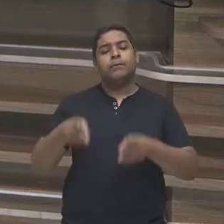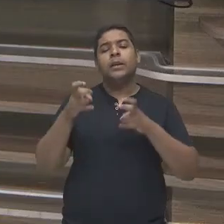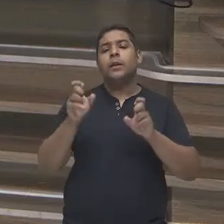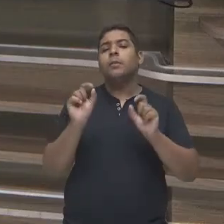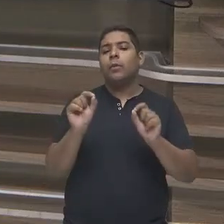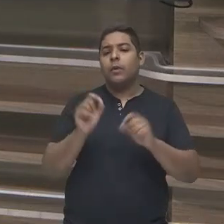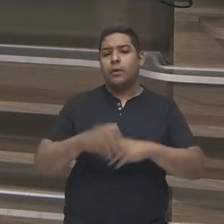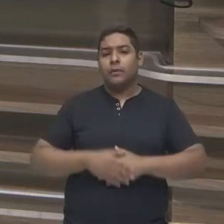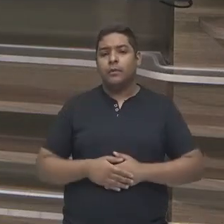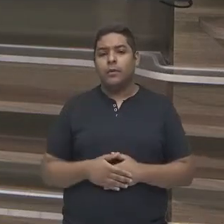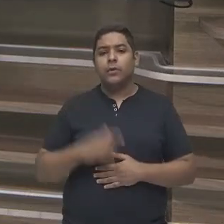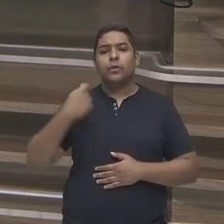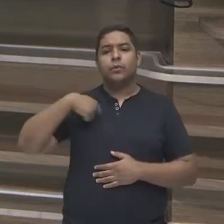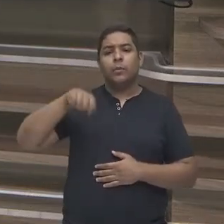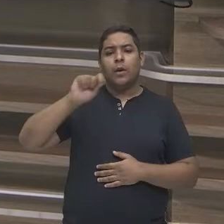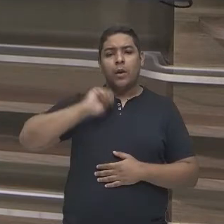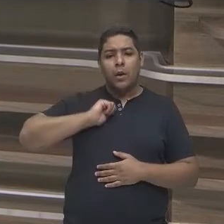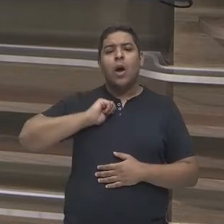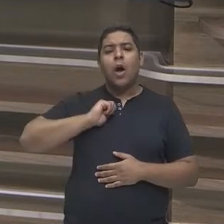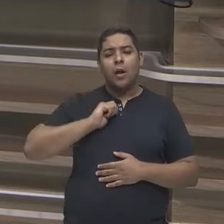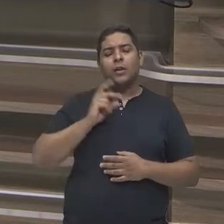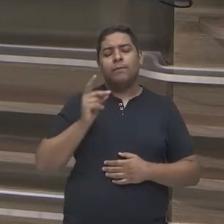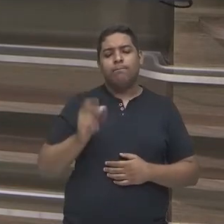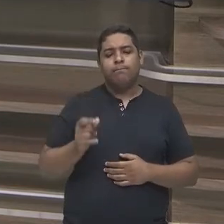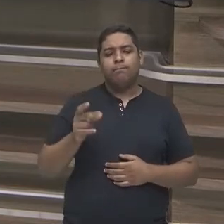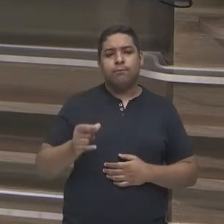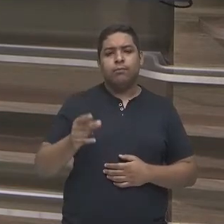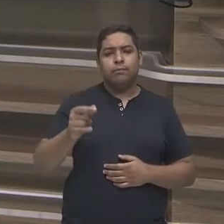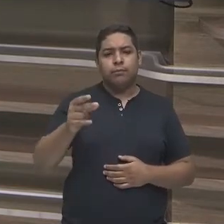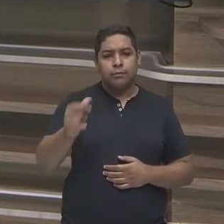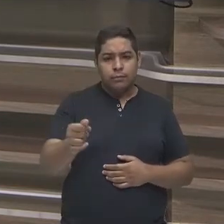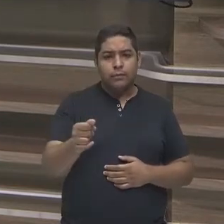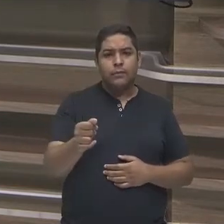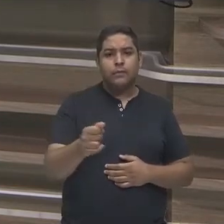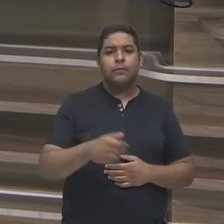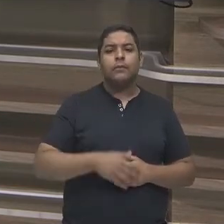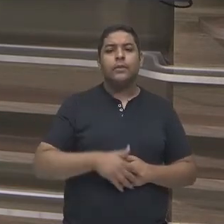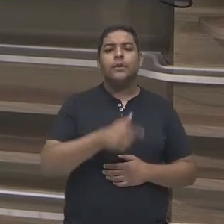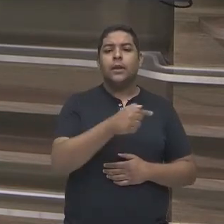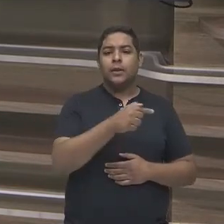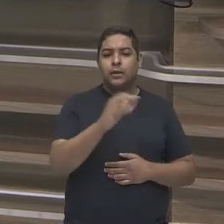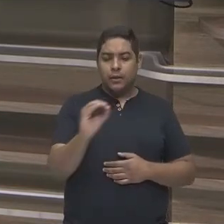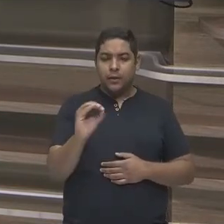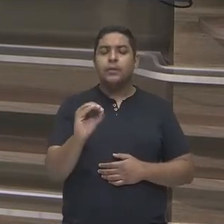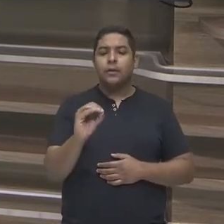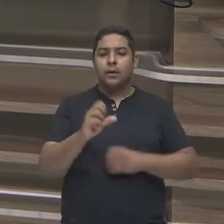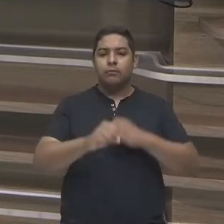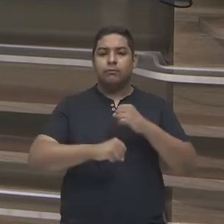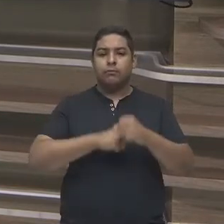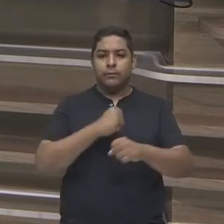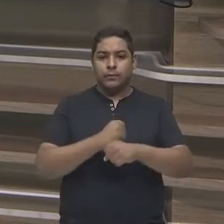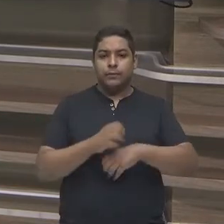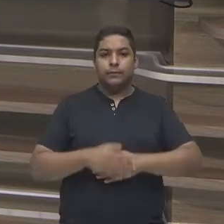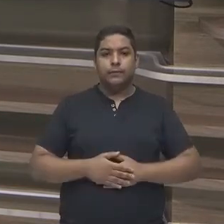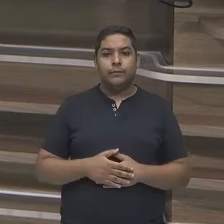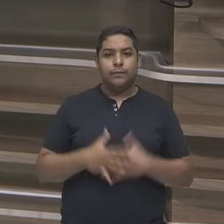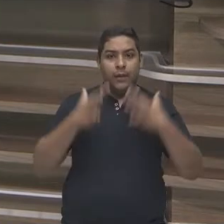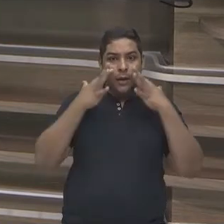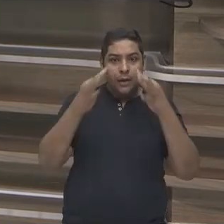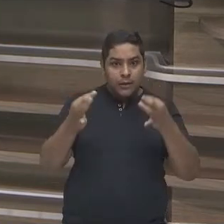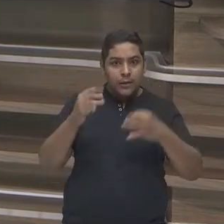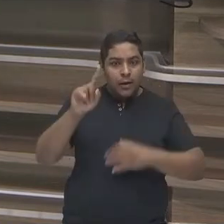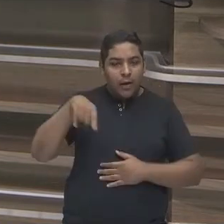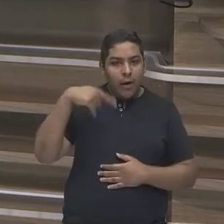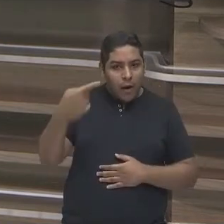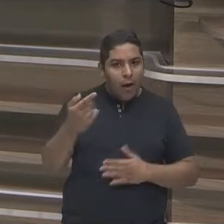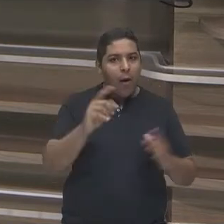fascismo espanhol foi o que mais perdurou, só vai terminar mesmo na década de 70, certo? Fiquem ligados que na próxima